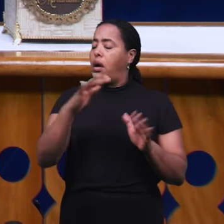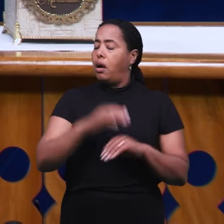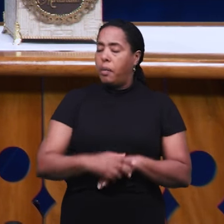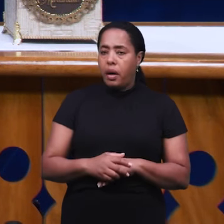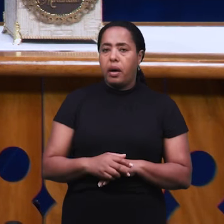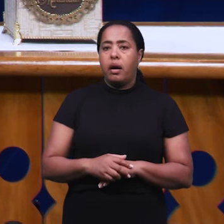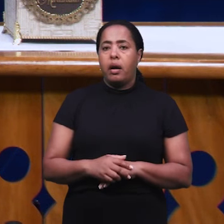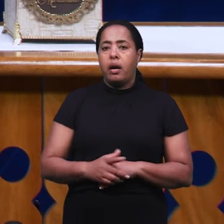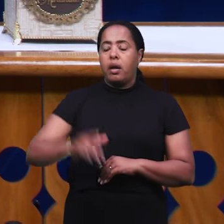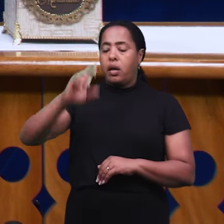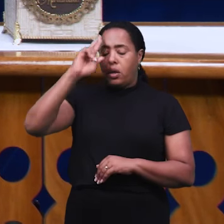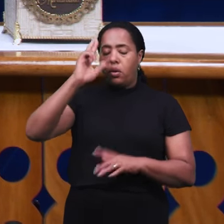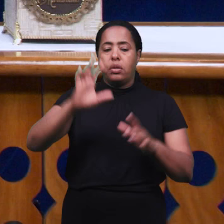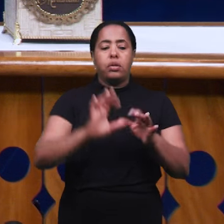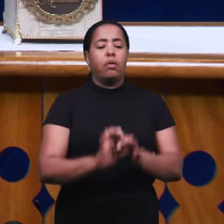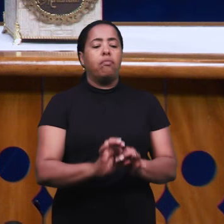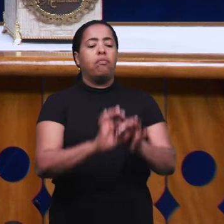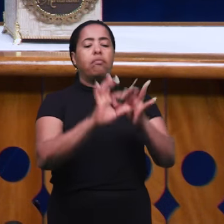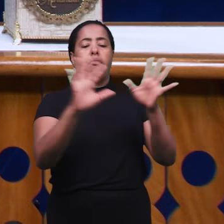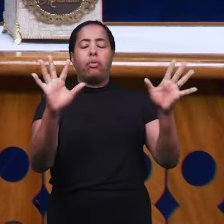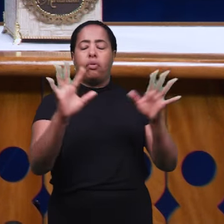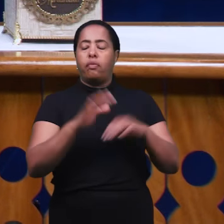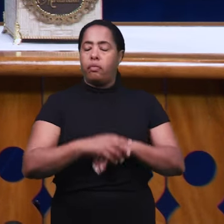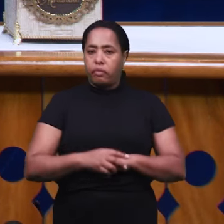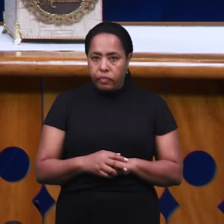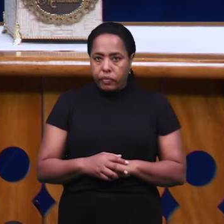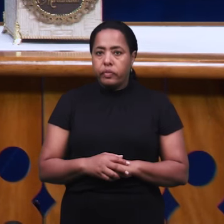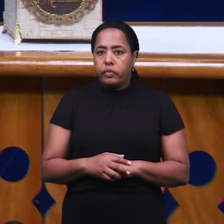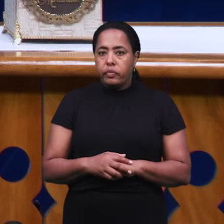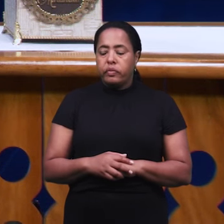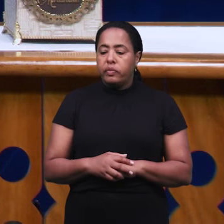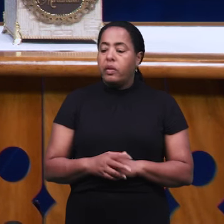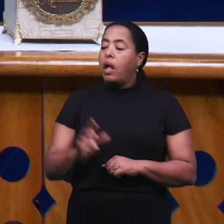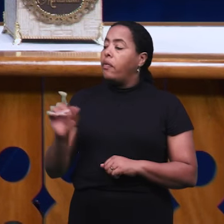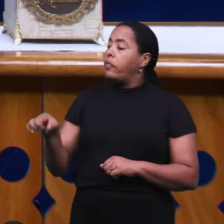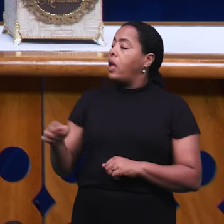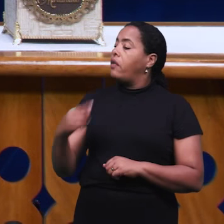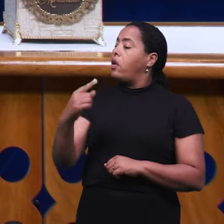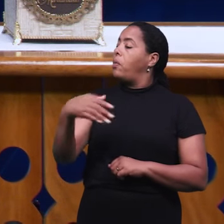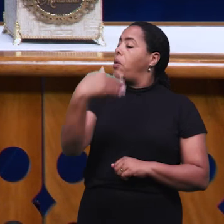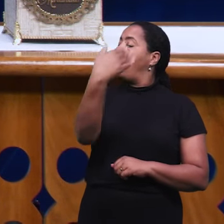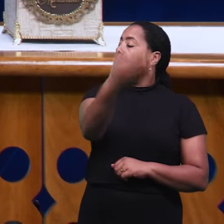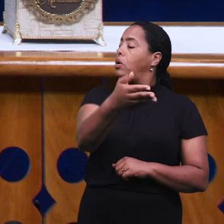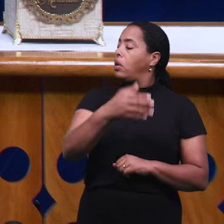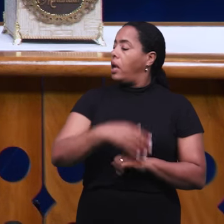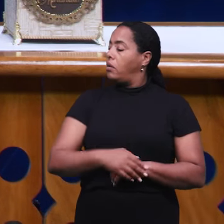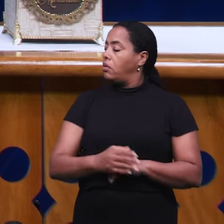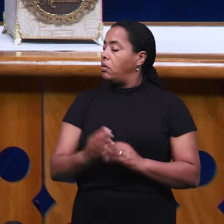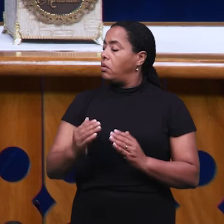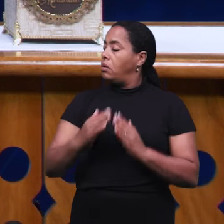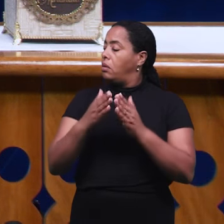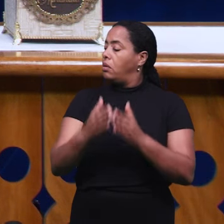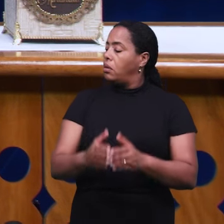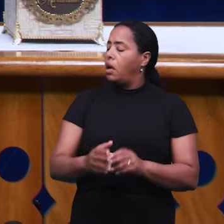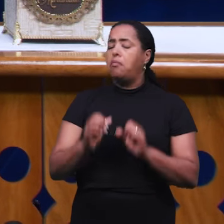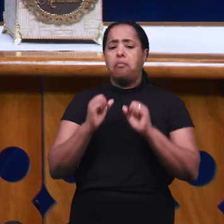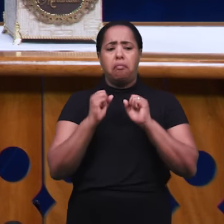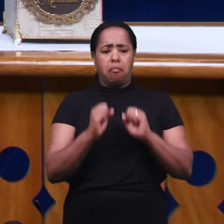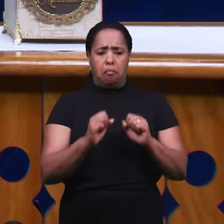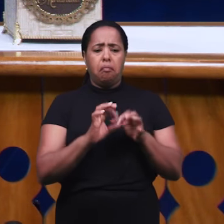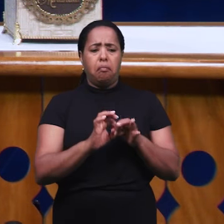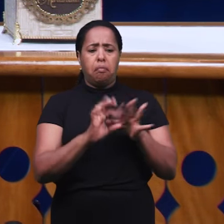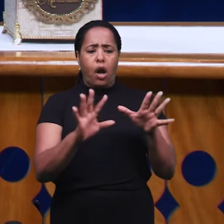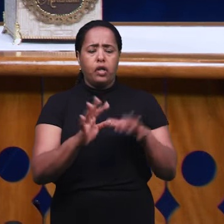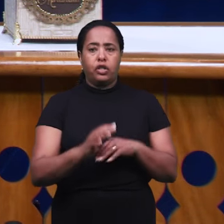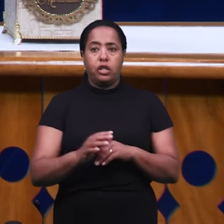do mar da Galileia. E o Senhor autoriza. Senhor, vamos para outra parte, para outra banda. E o Senhor, não, vocês podem